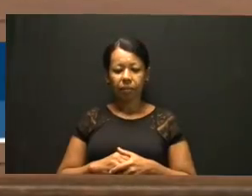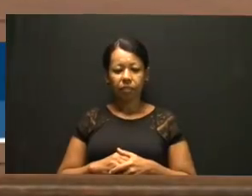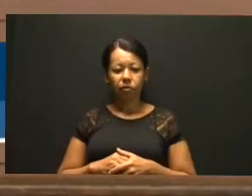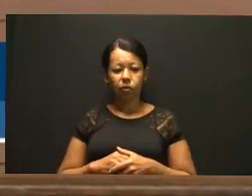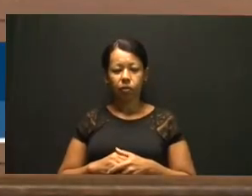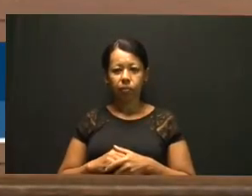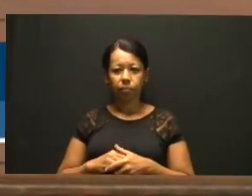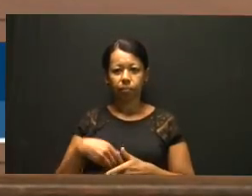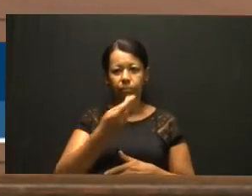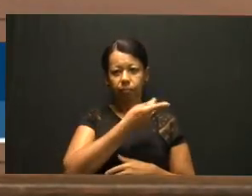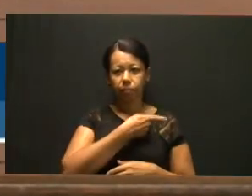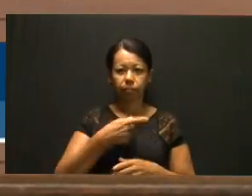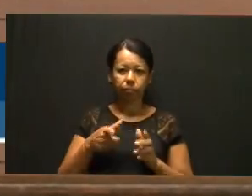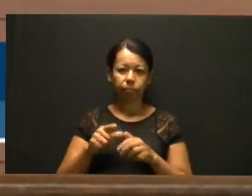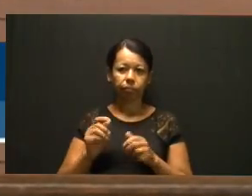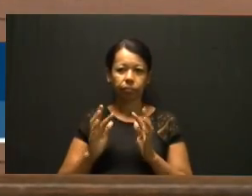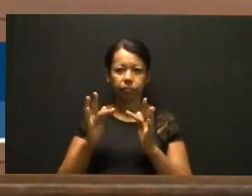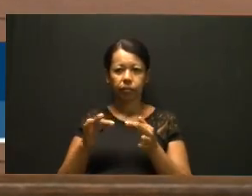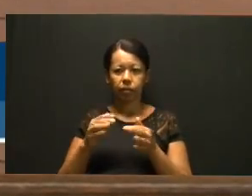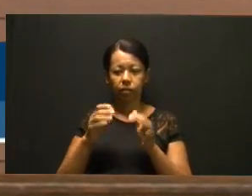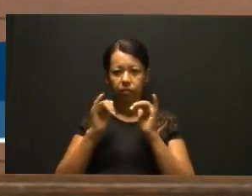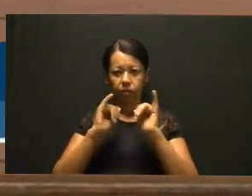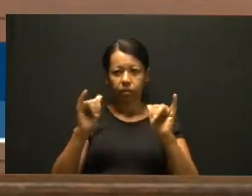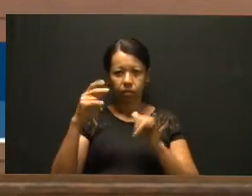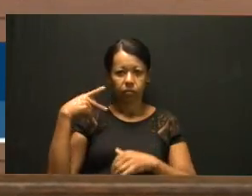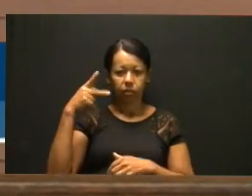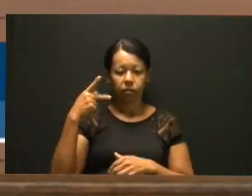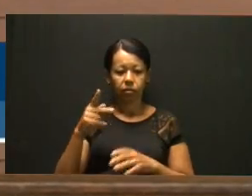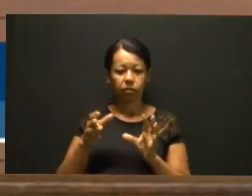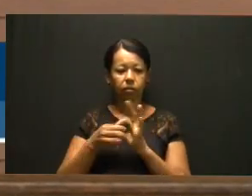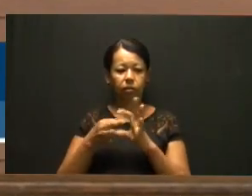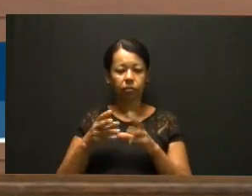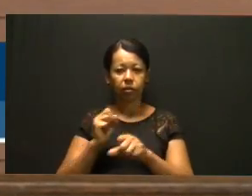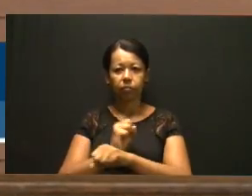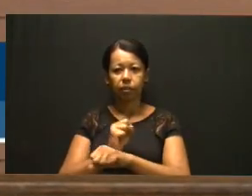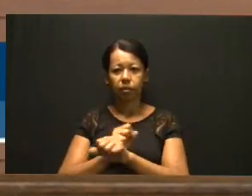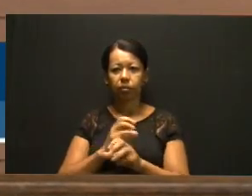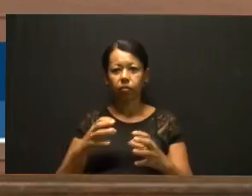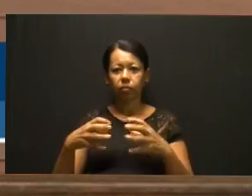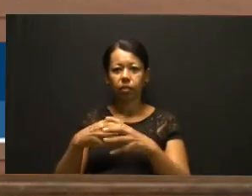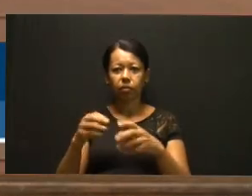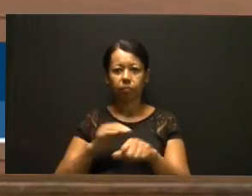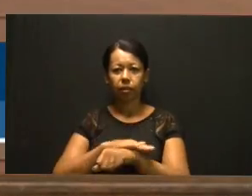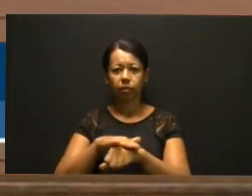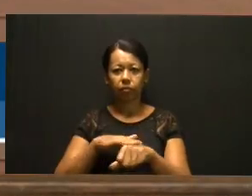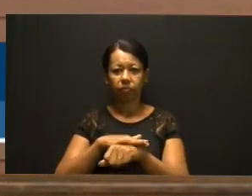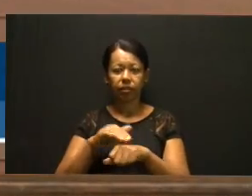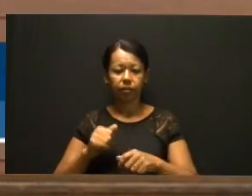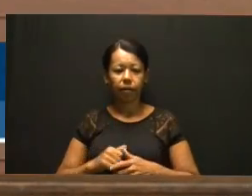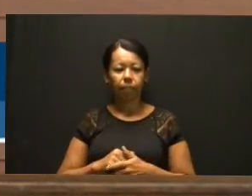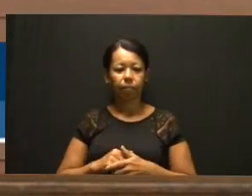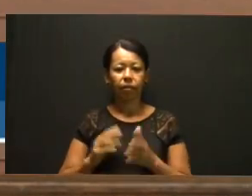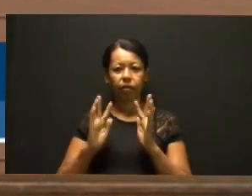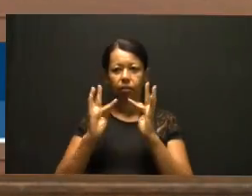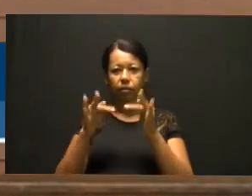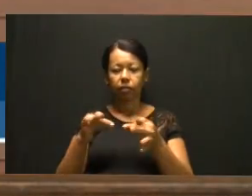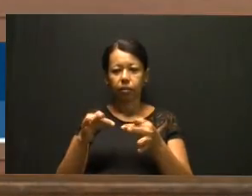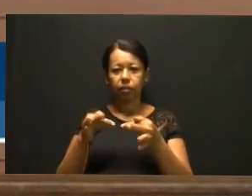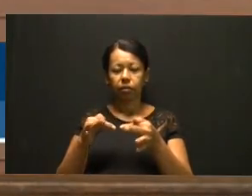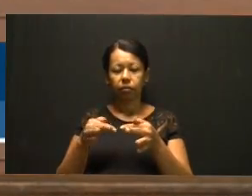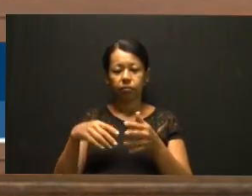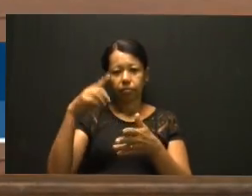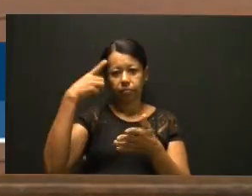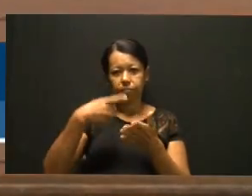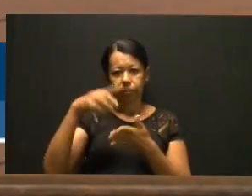Essa presidência, antes de encerrar a sessão, informa que os vereadores estão à disposição aguardando a comissão para conversar. Esgotada a pauta da